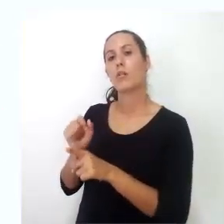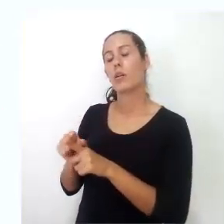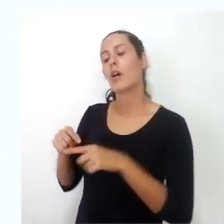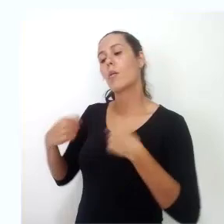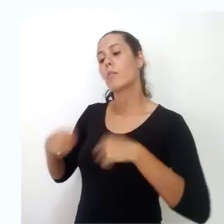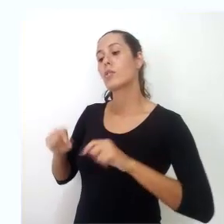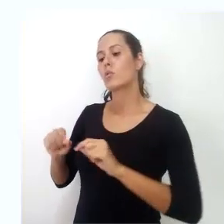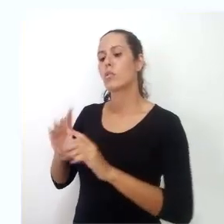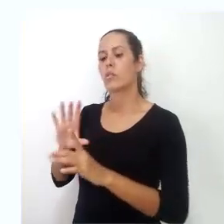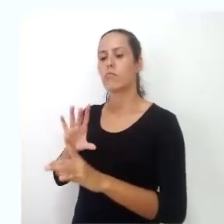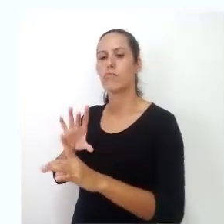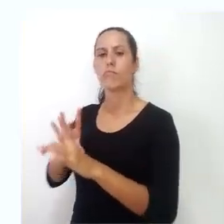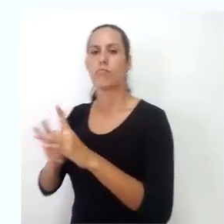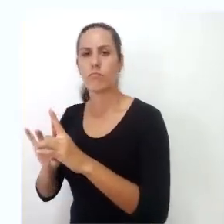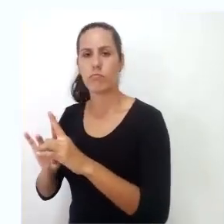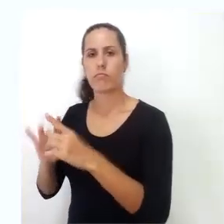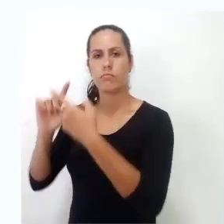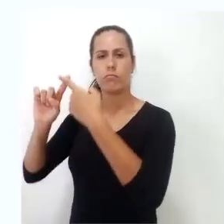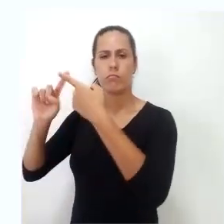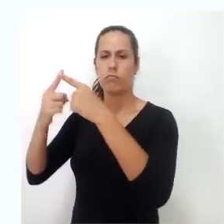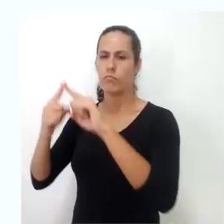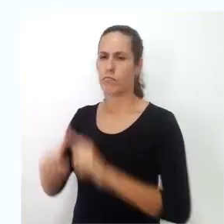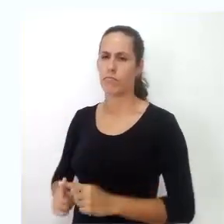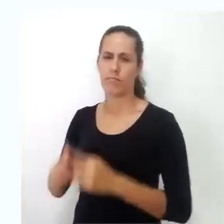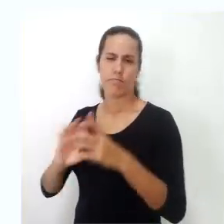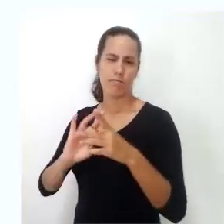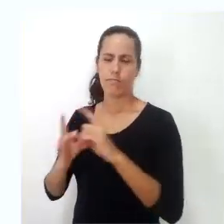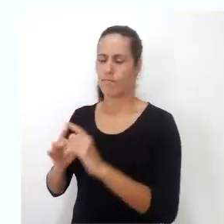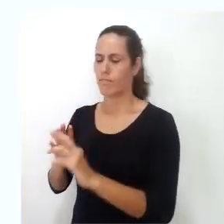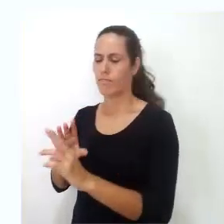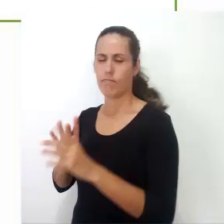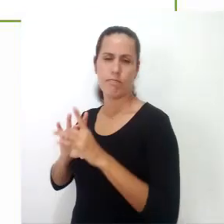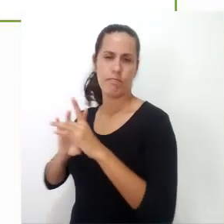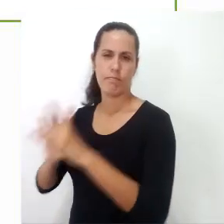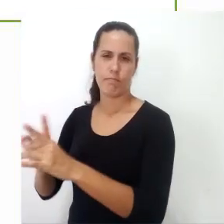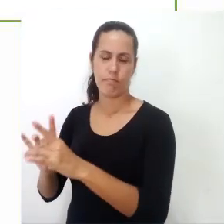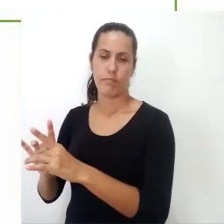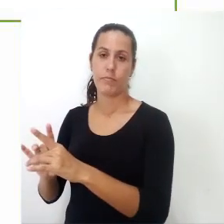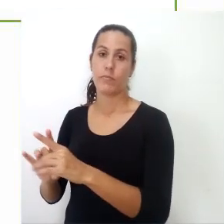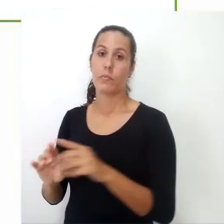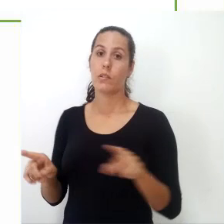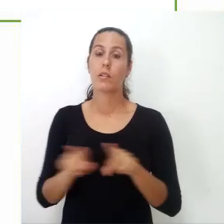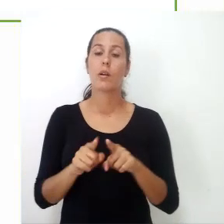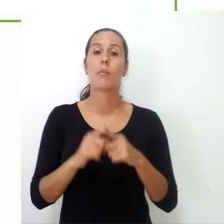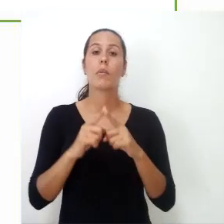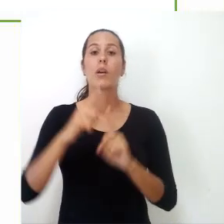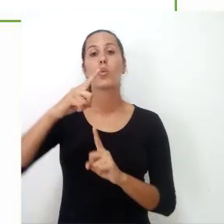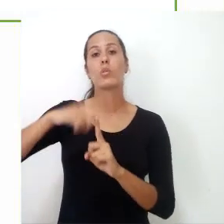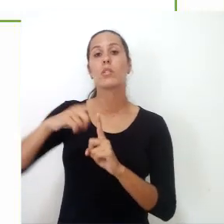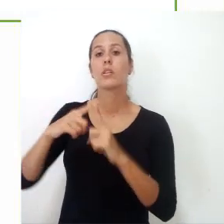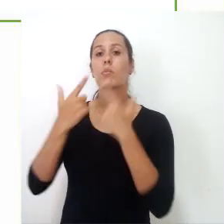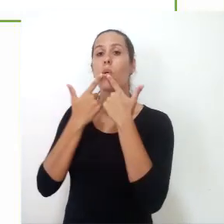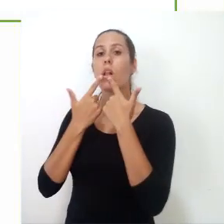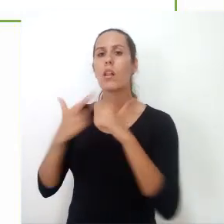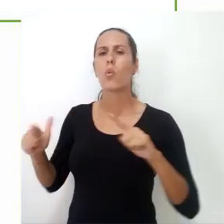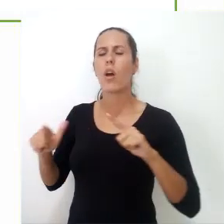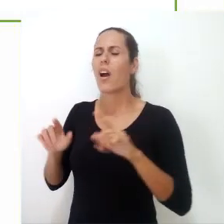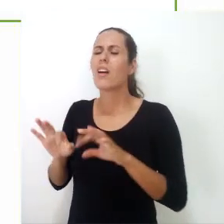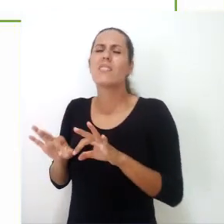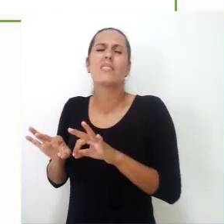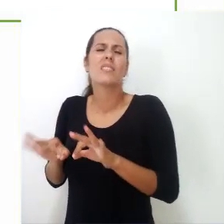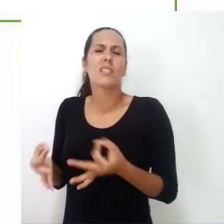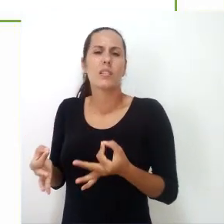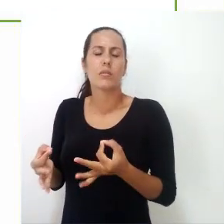assunto. Ter a fidelidade, certo? Além disso, a linguagem do texto normativo deve ser